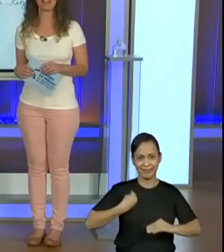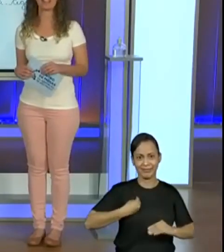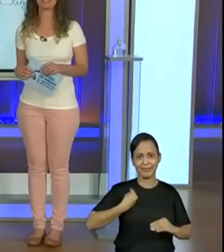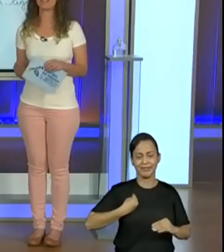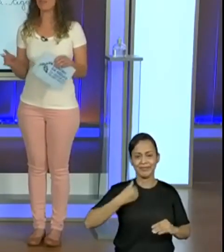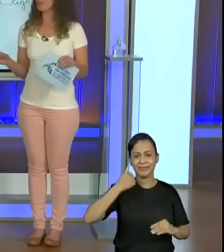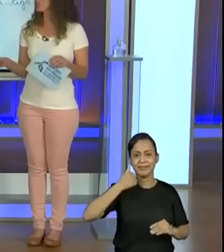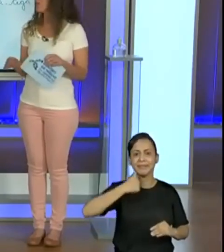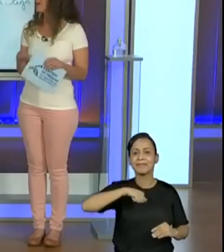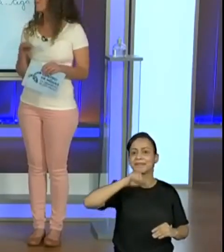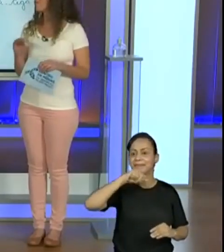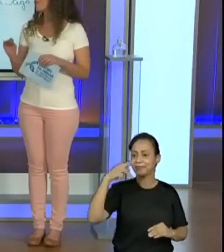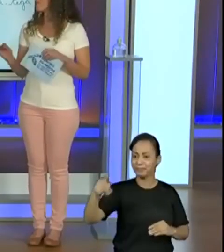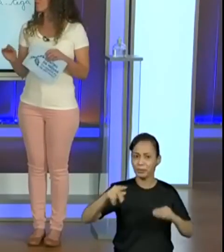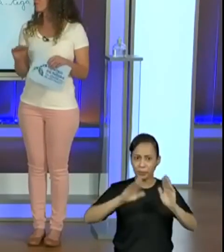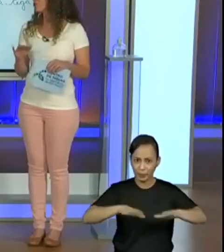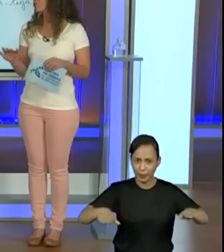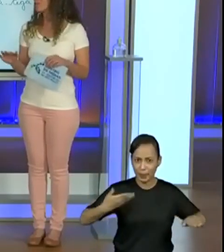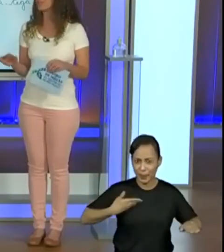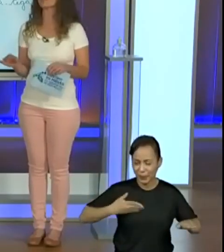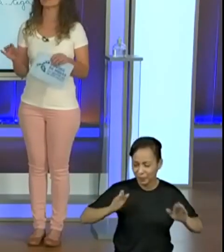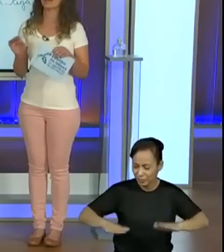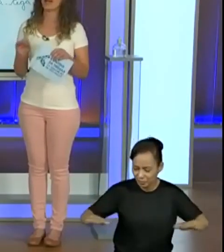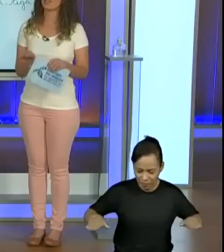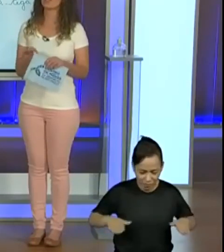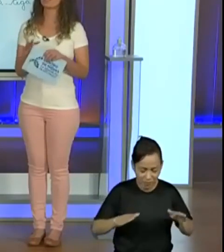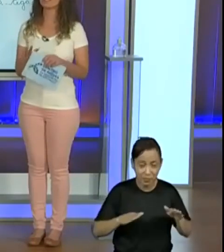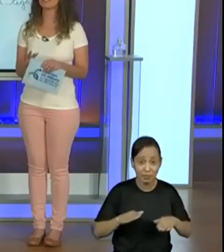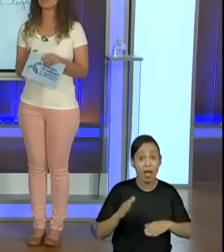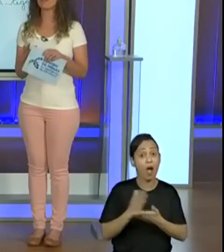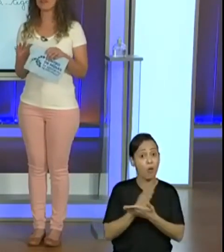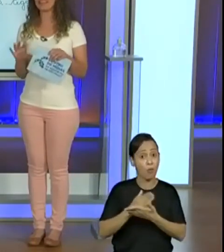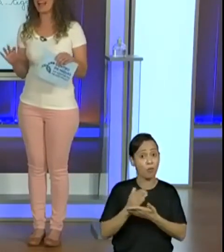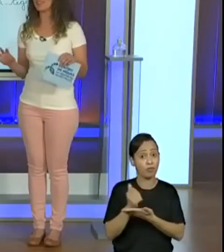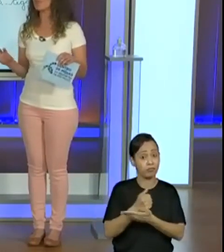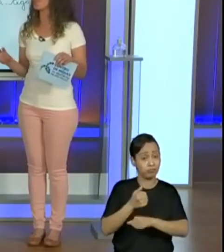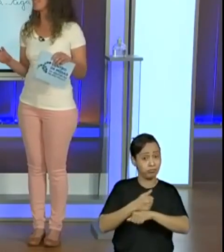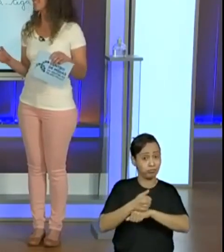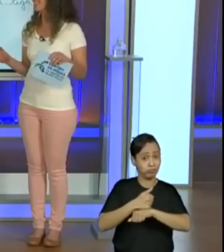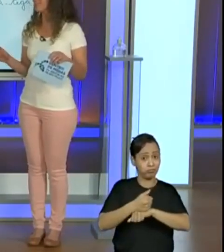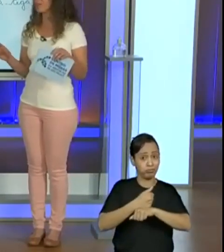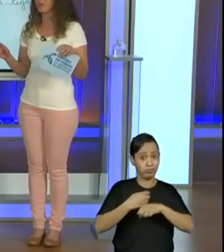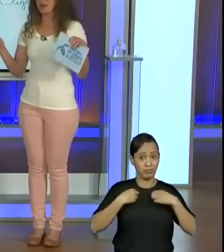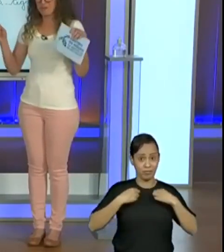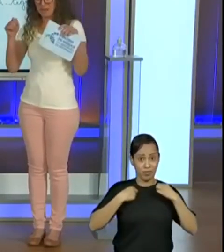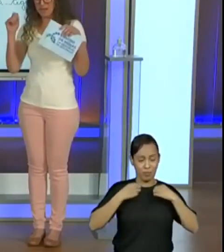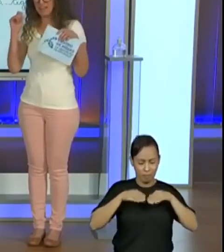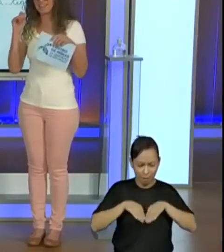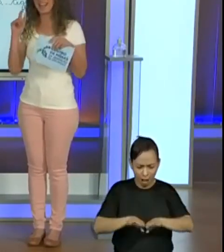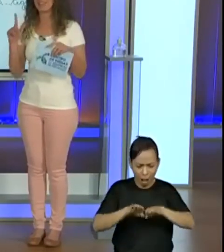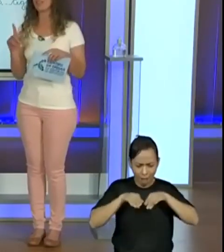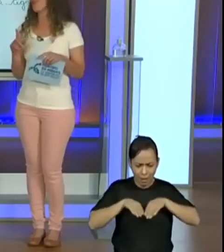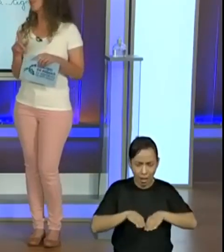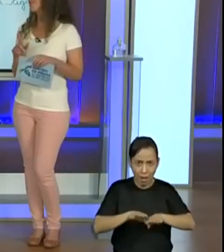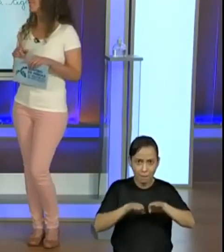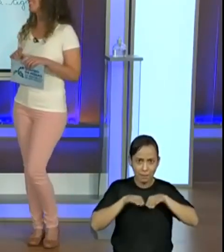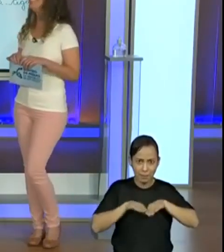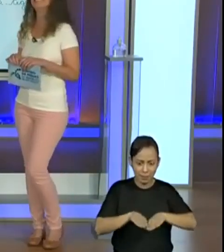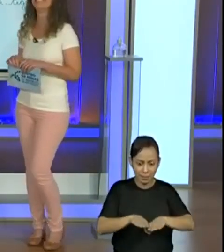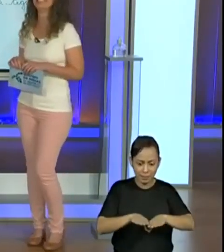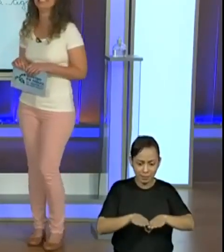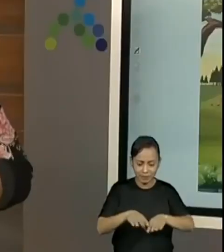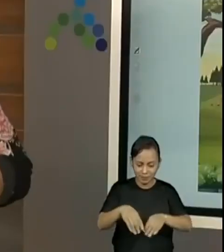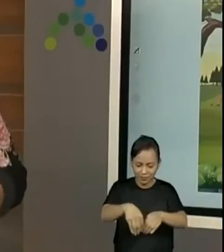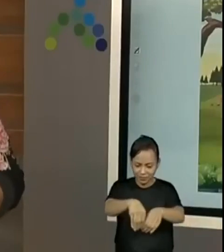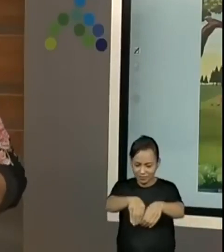meus colegas que mexiam lá com costura, tudo. A gente precisa de um pedaço de tecido para vendar os olhos.